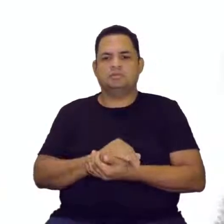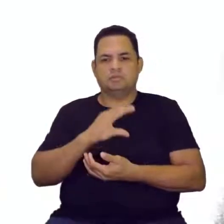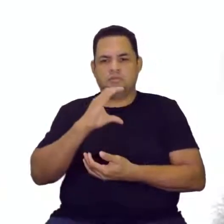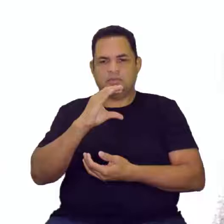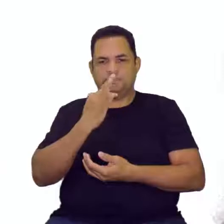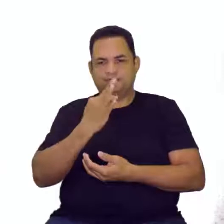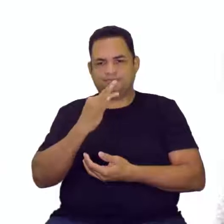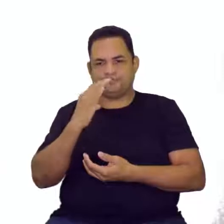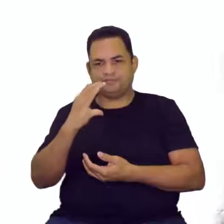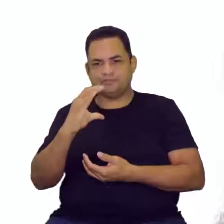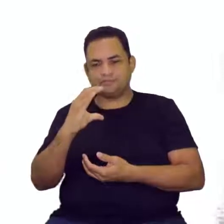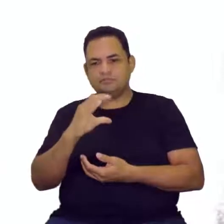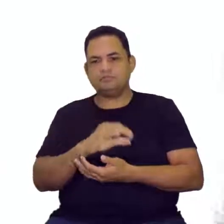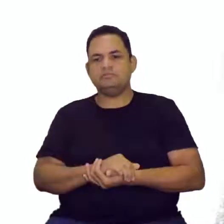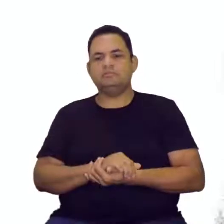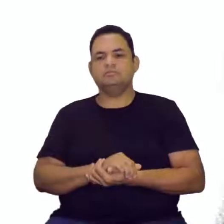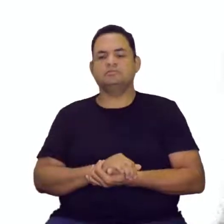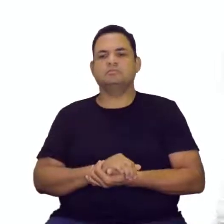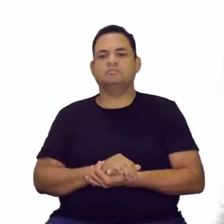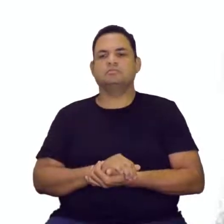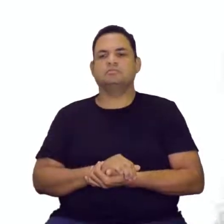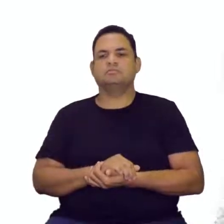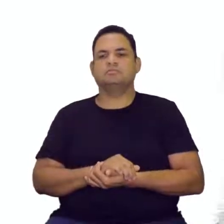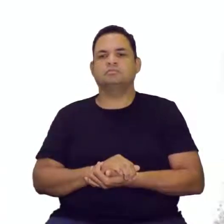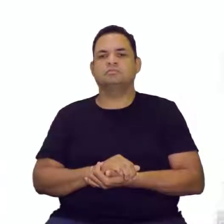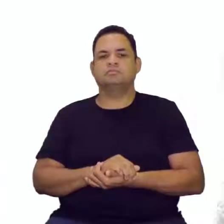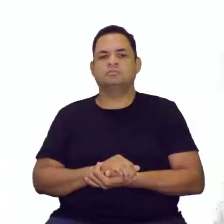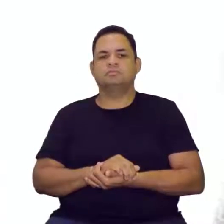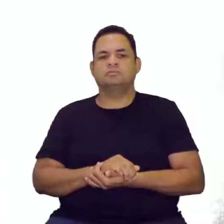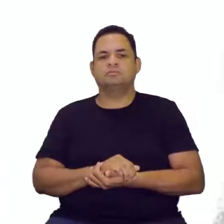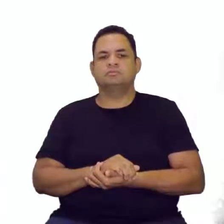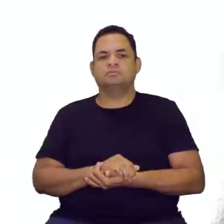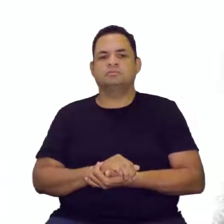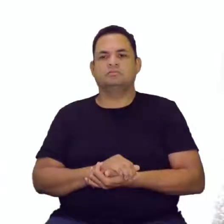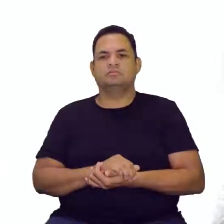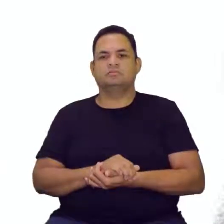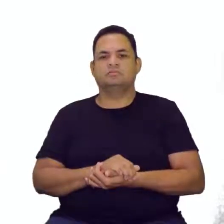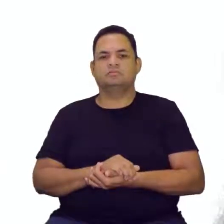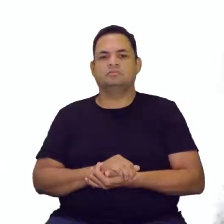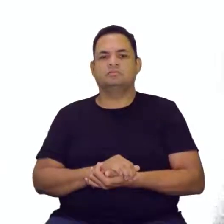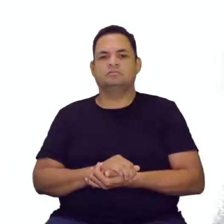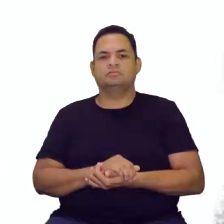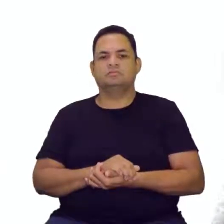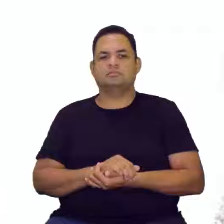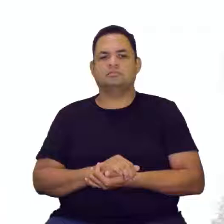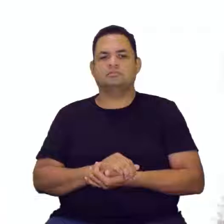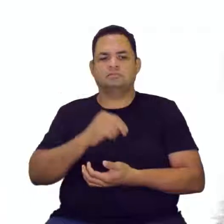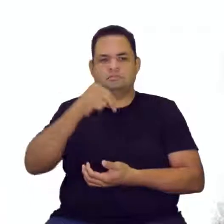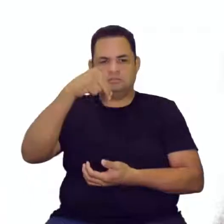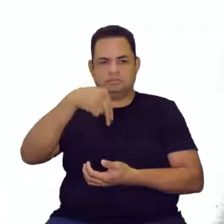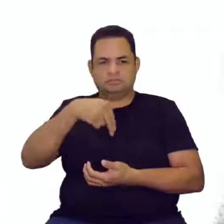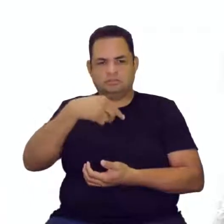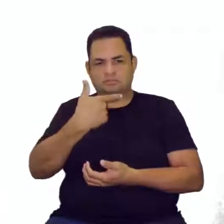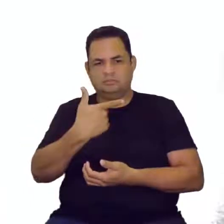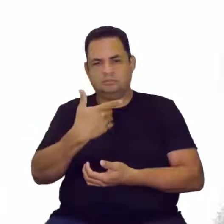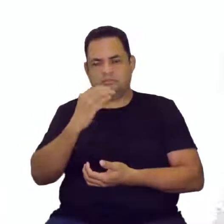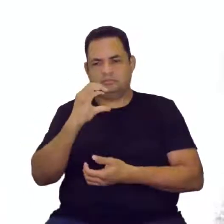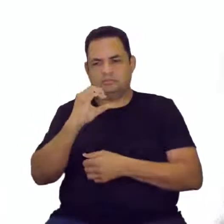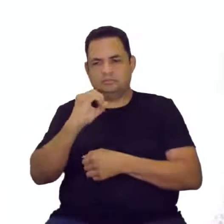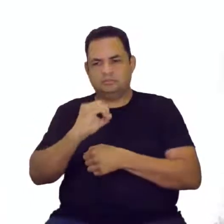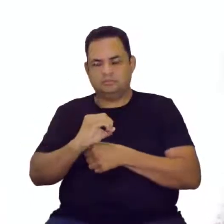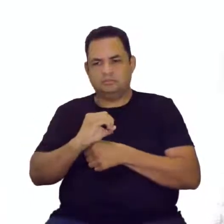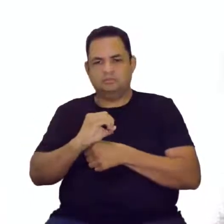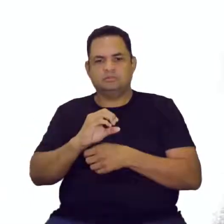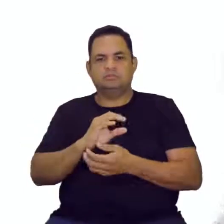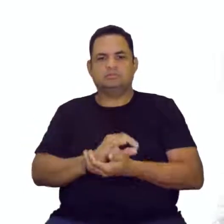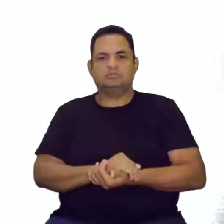clorofluorcarbono, ou carbonetos, né? Tem os óxidos, aqui óxido nitroso é um dos exemplos. E tem